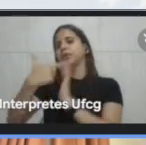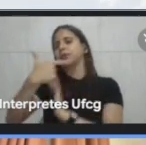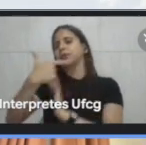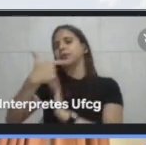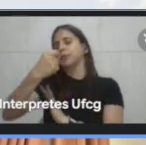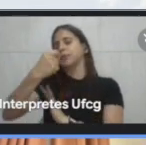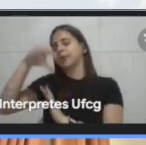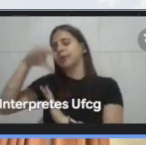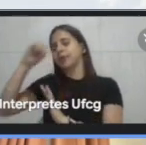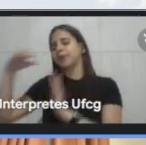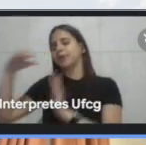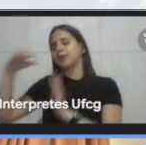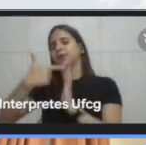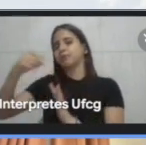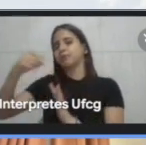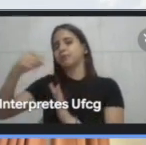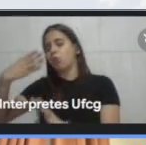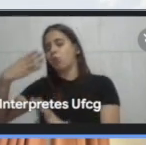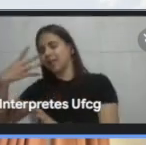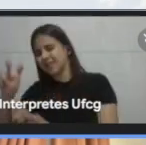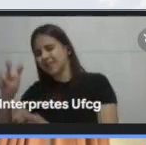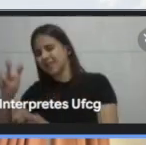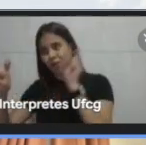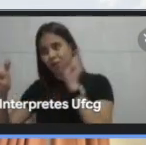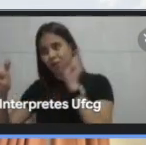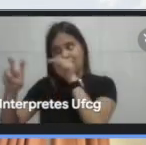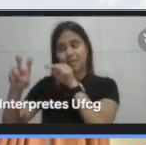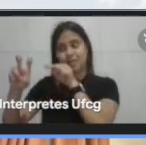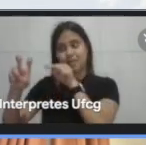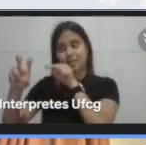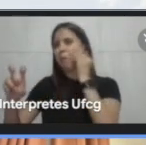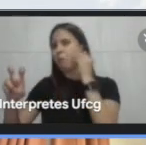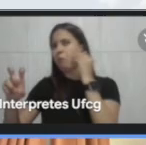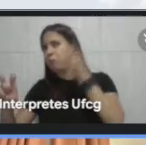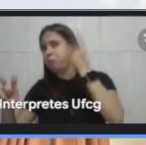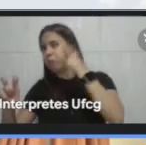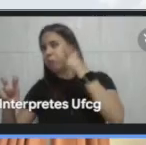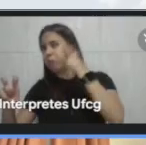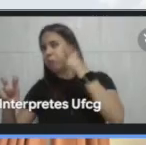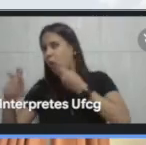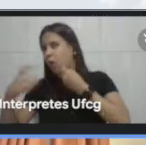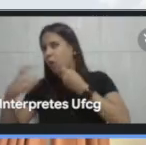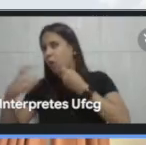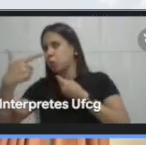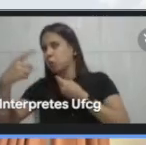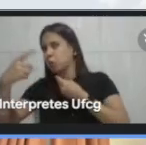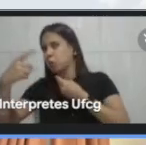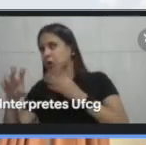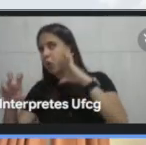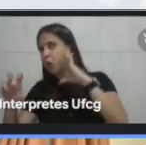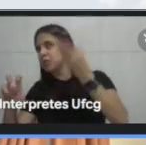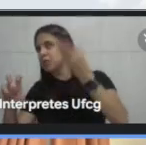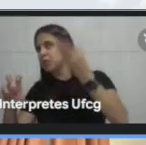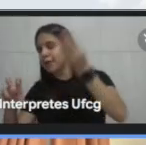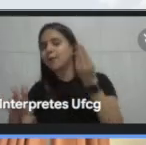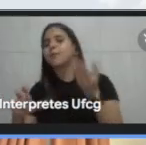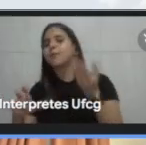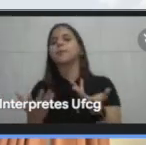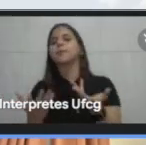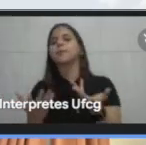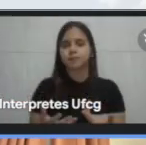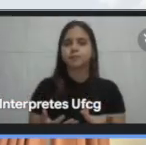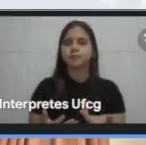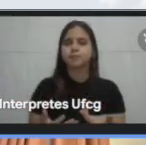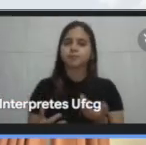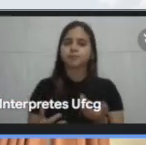simulado. Então, a gente tem uma redução aí de zonas na classe de impermeabilização menor bem alta, assim, mais da